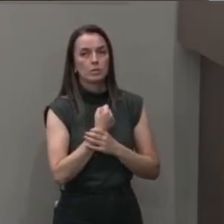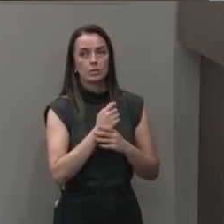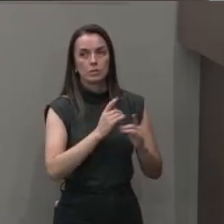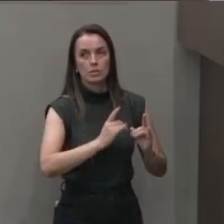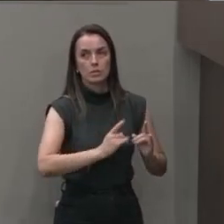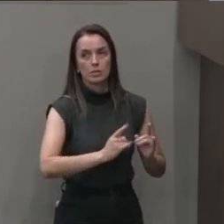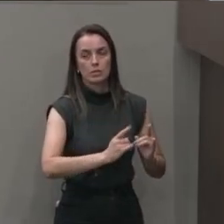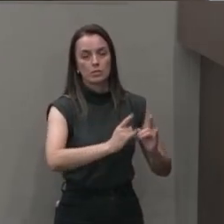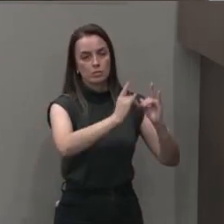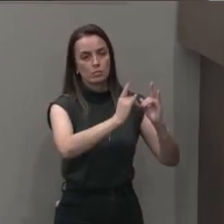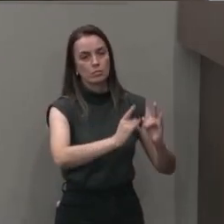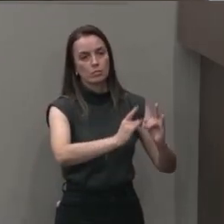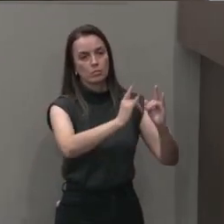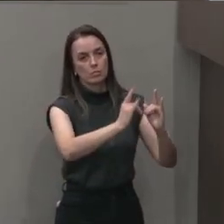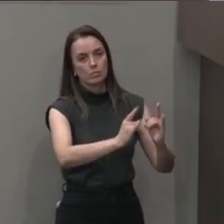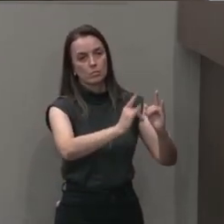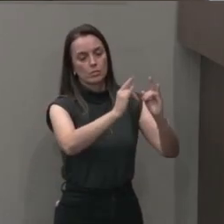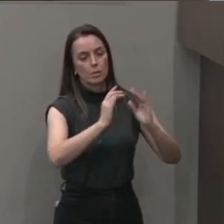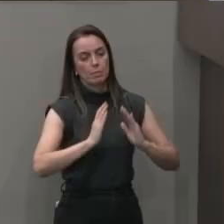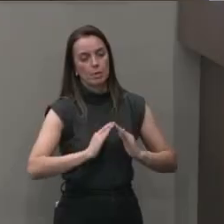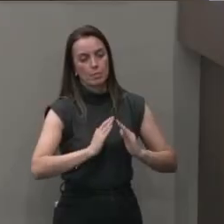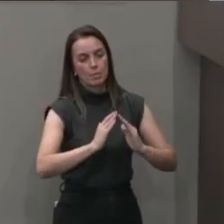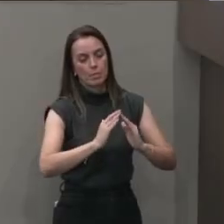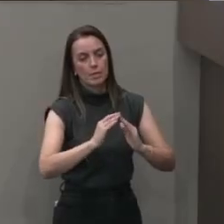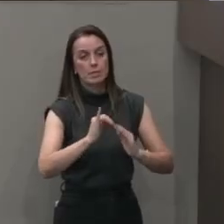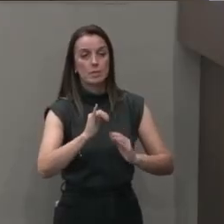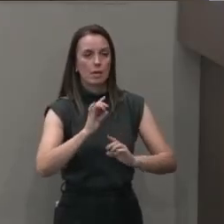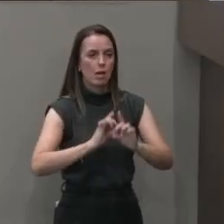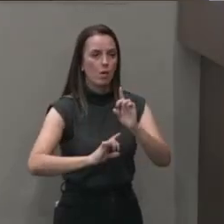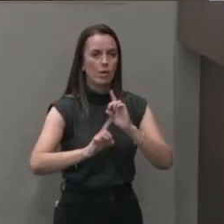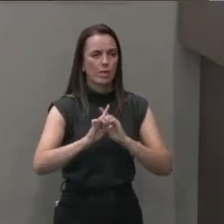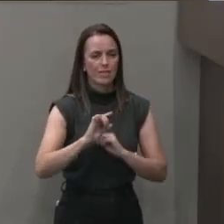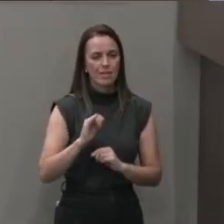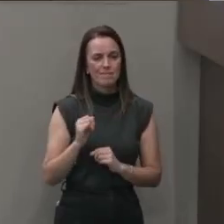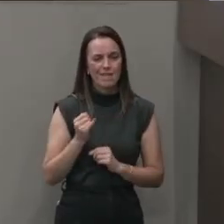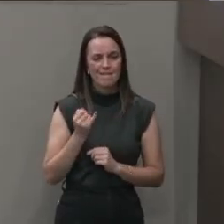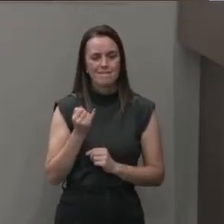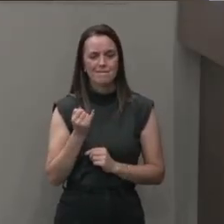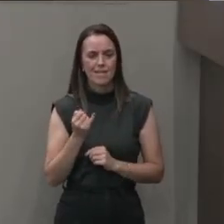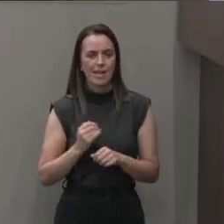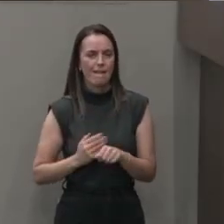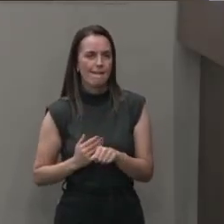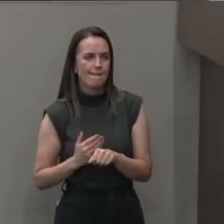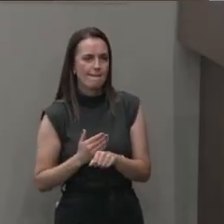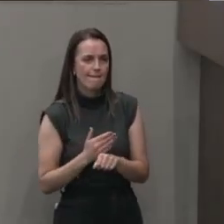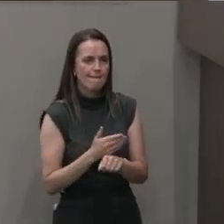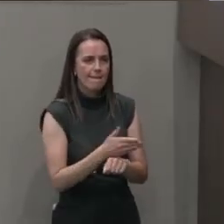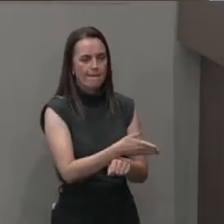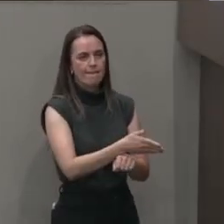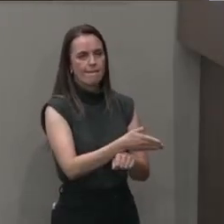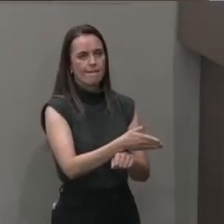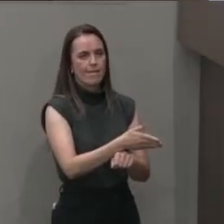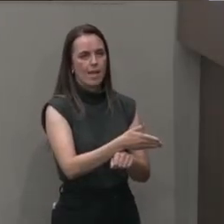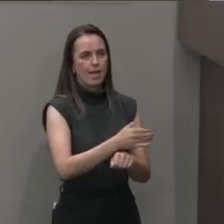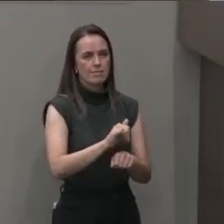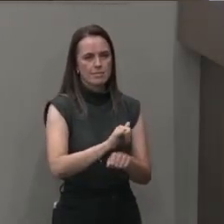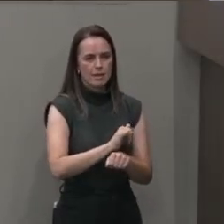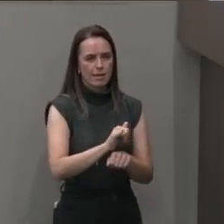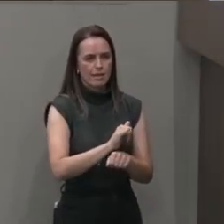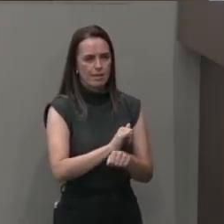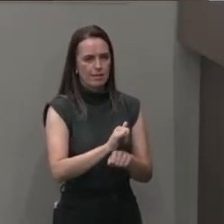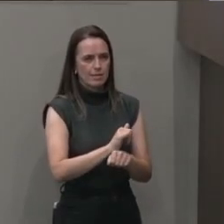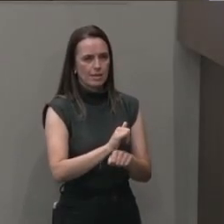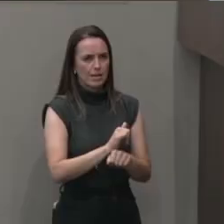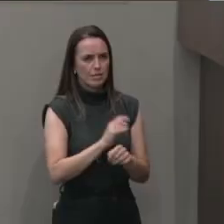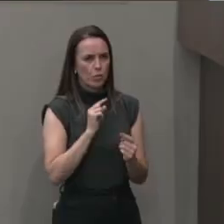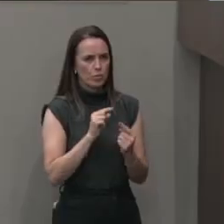né? Se alguém não vai daqui a pouco se aproveitar e, sei lá, entrar lá dentro com alguma intenção, né, usando